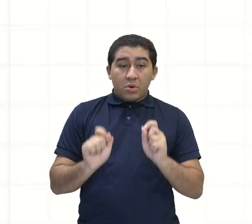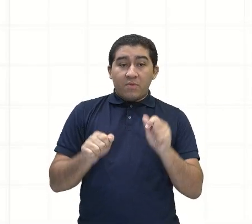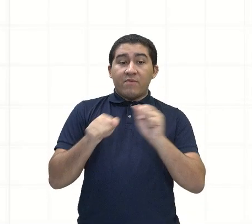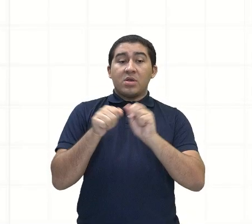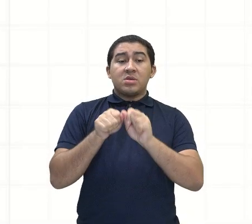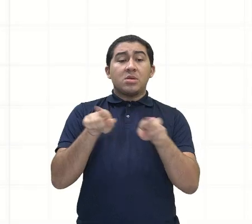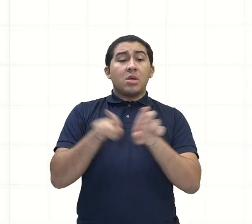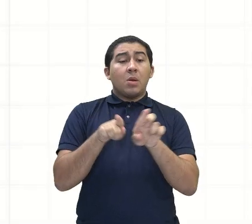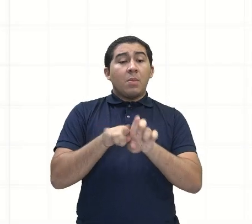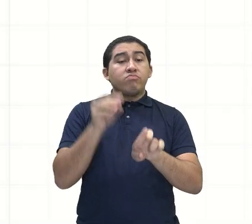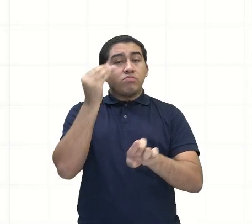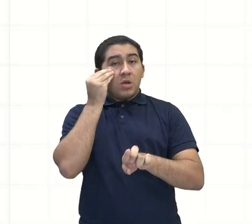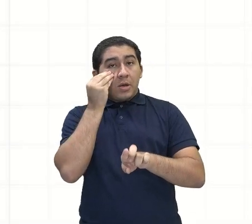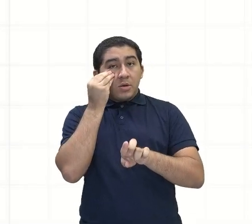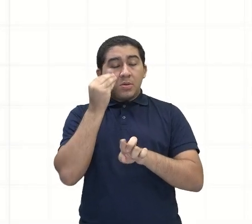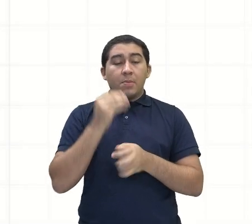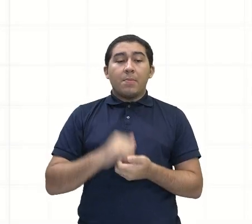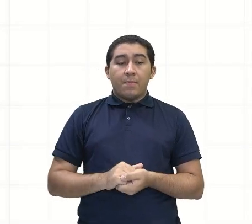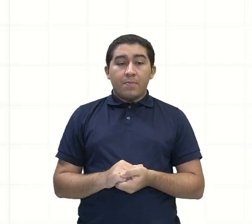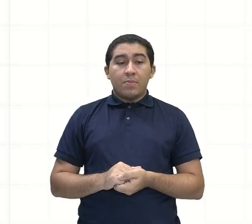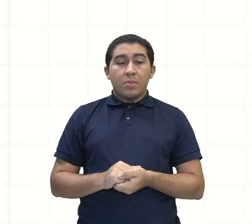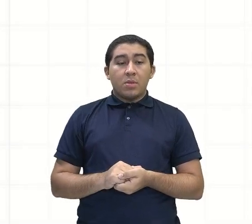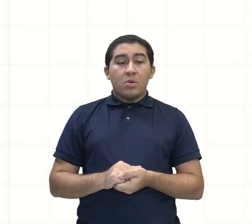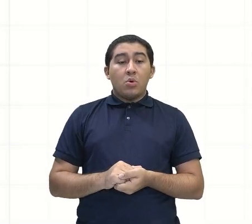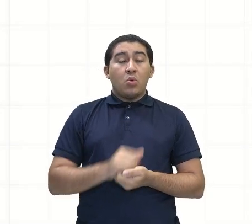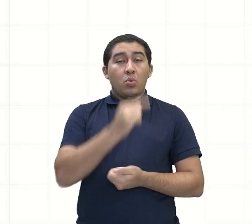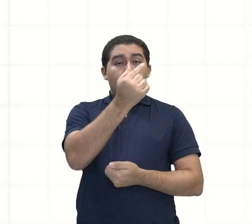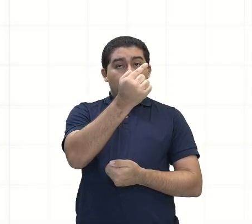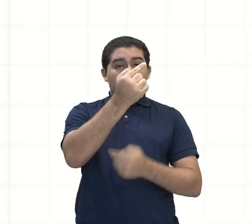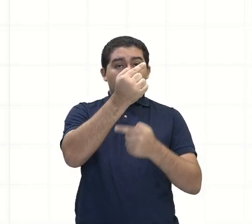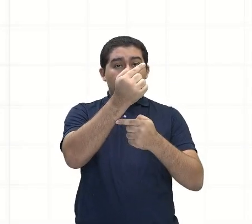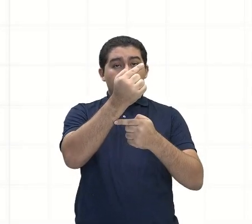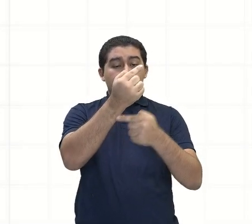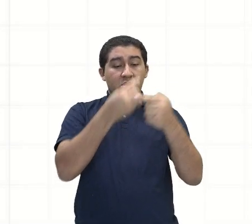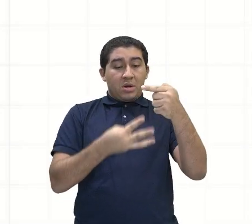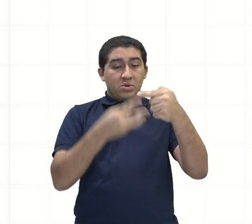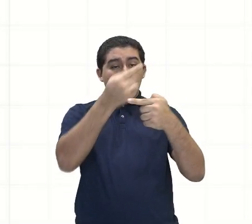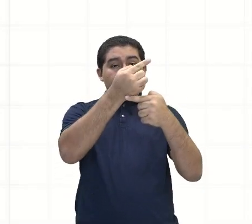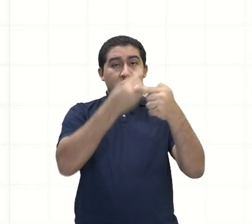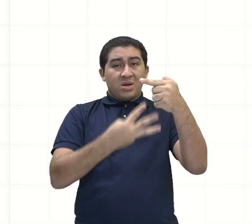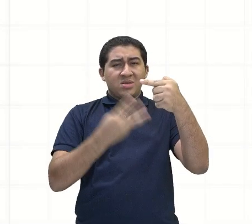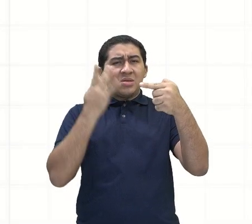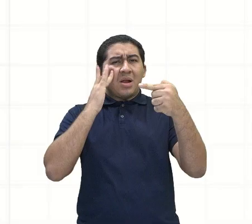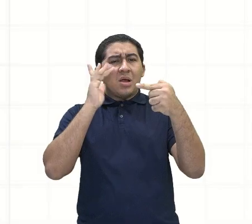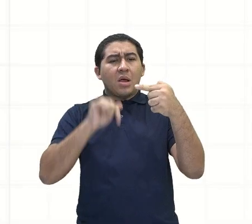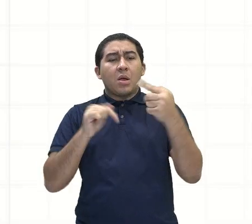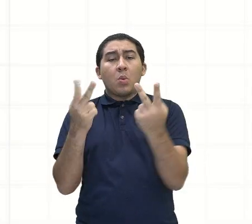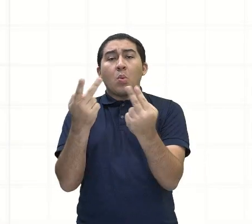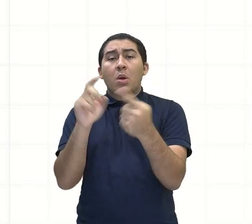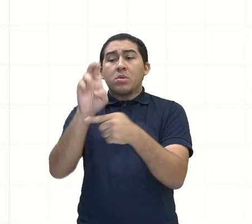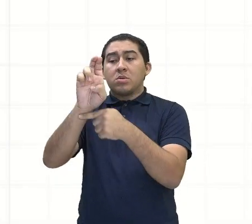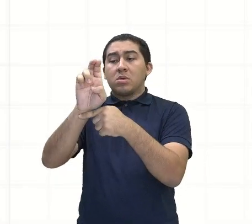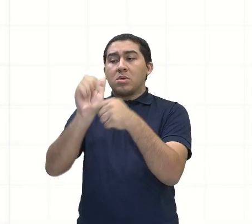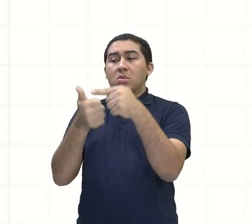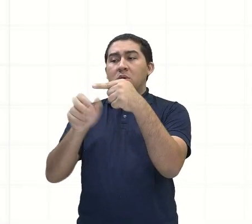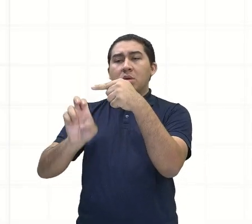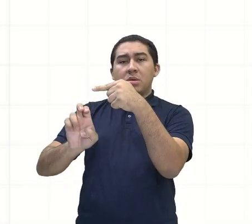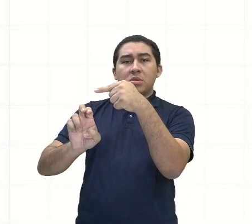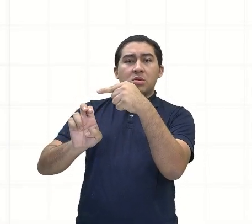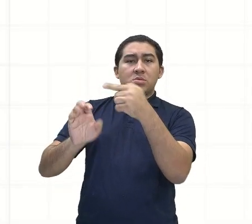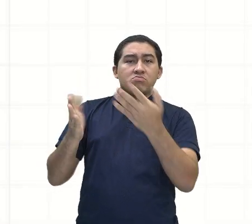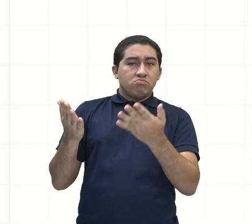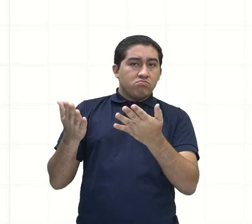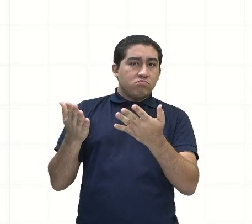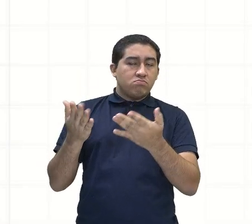o teste, olha só. 1 sobre 3. Será que 1 sobre 3 é a mesma coisa que 5